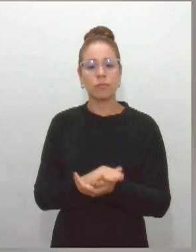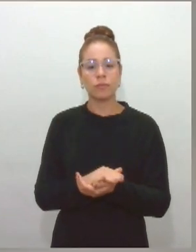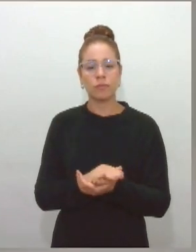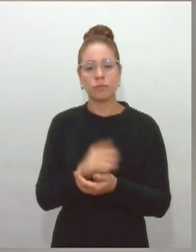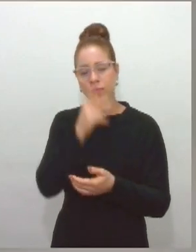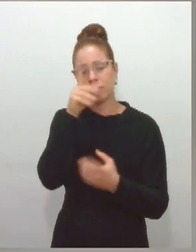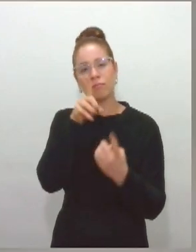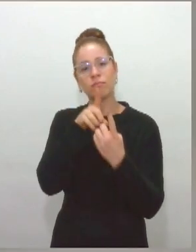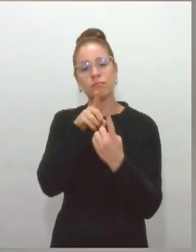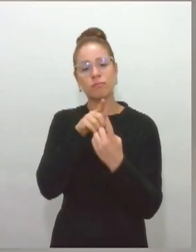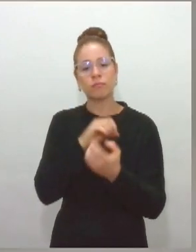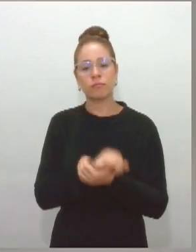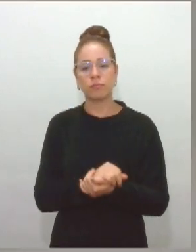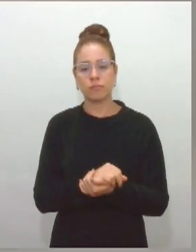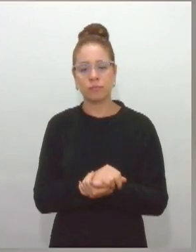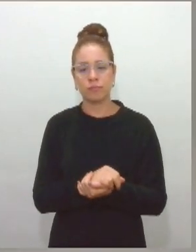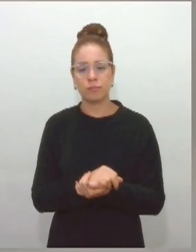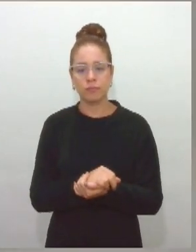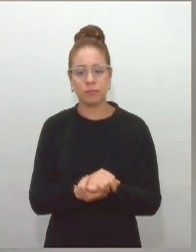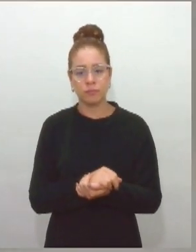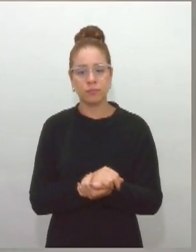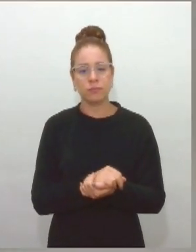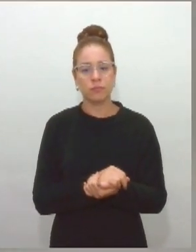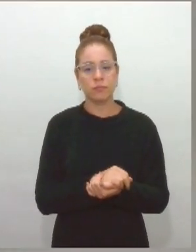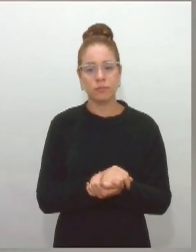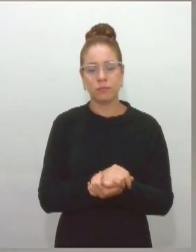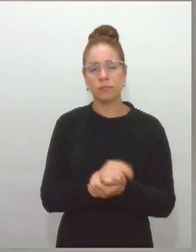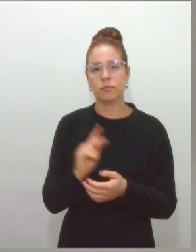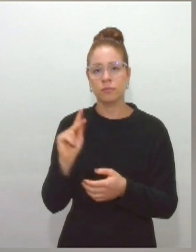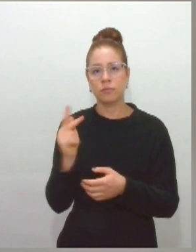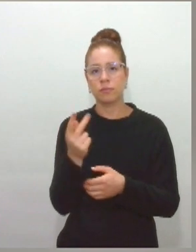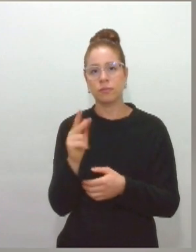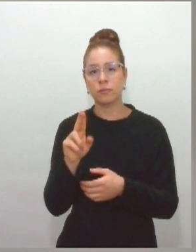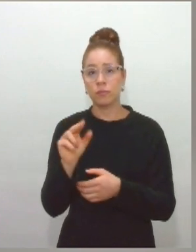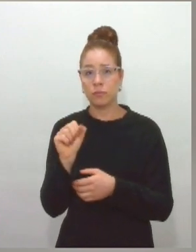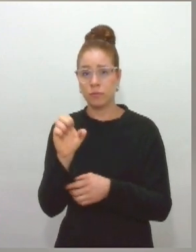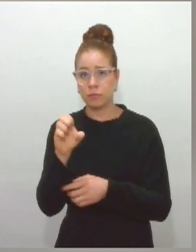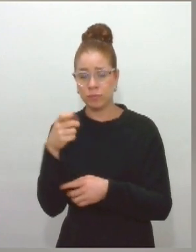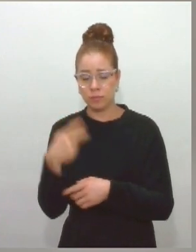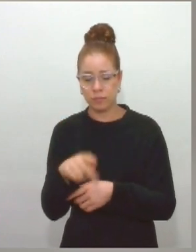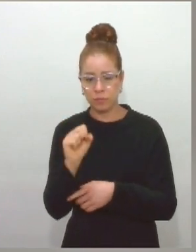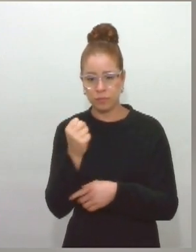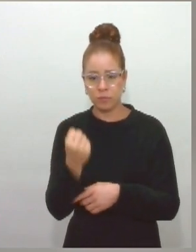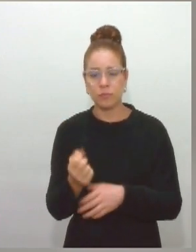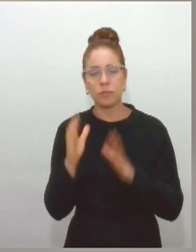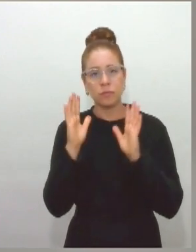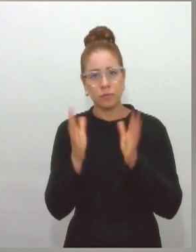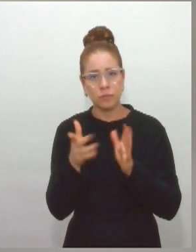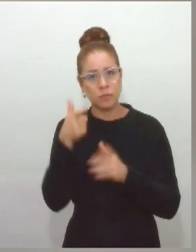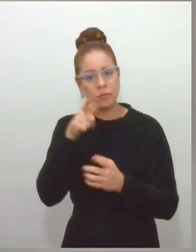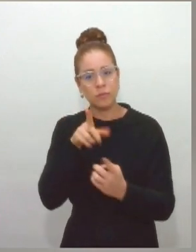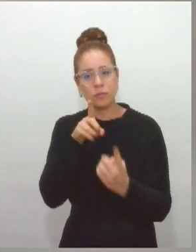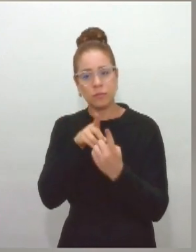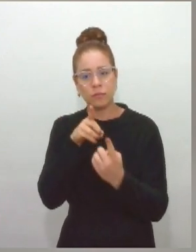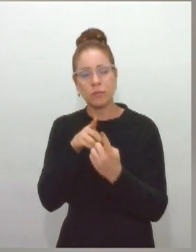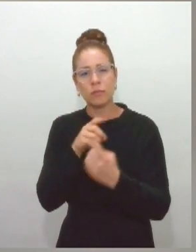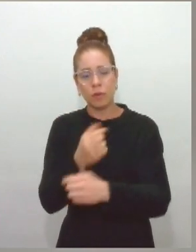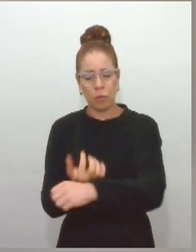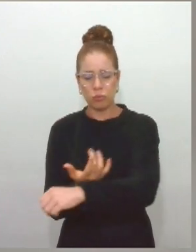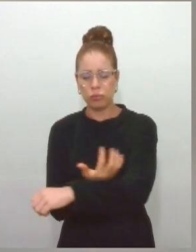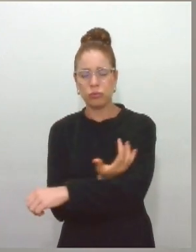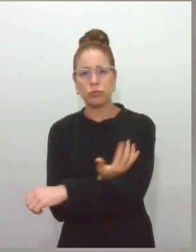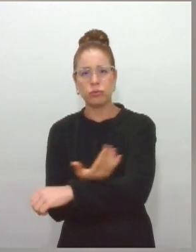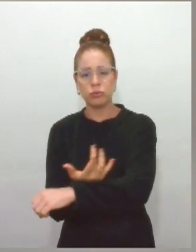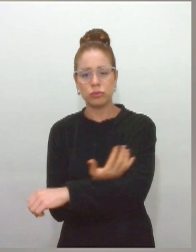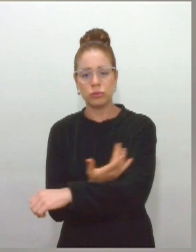O Hospital de Urgência de Sergipe, né, ele já tem uma habilitação de atendimento ao paciente queimado há alguns anos. Então, uma